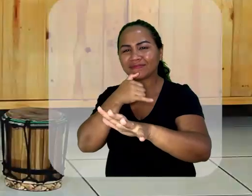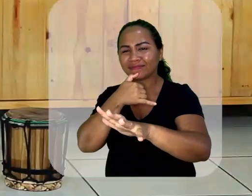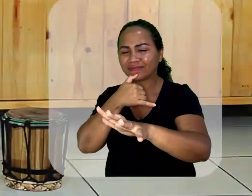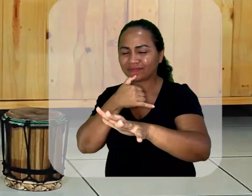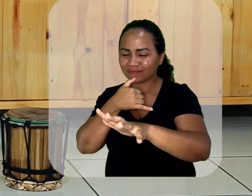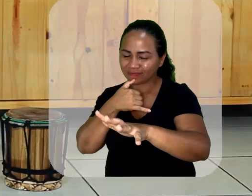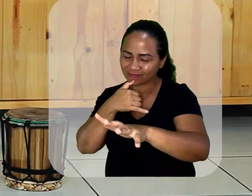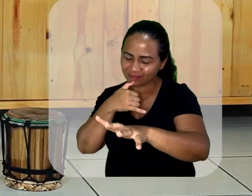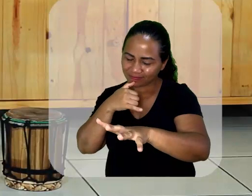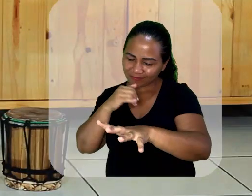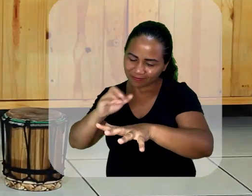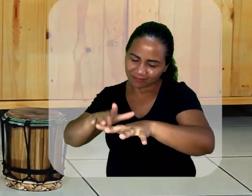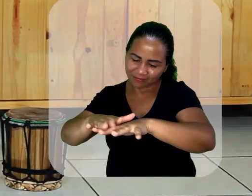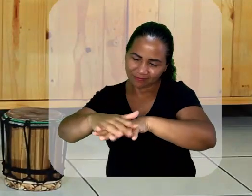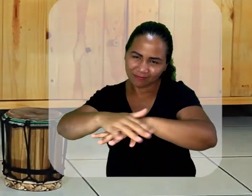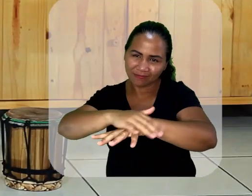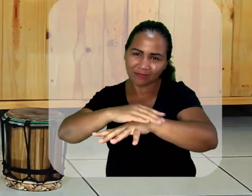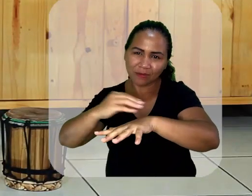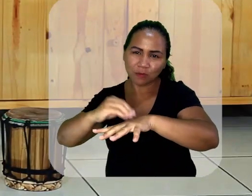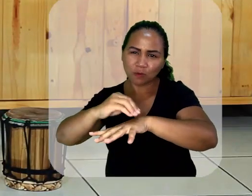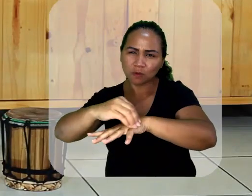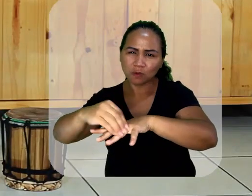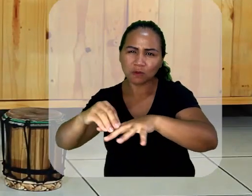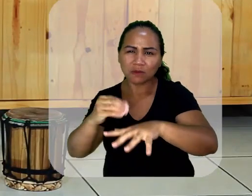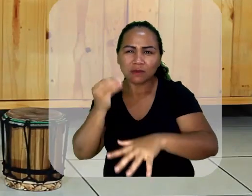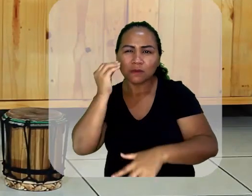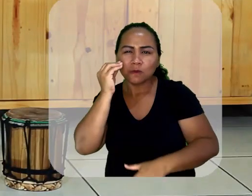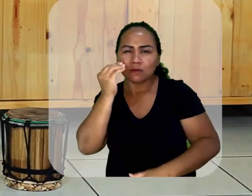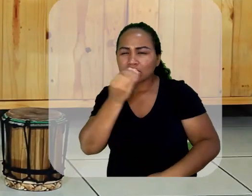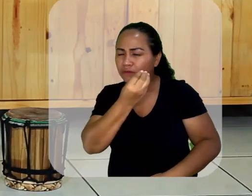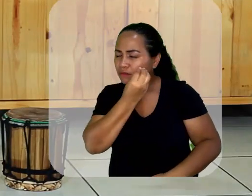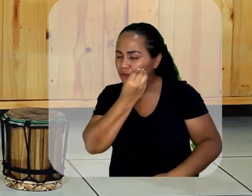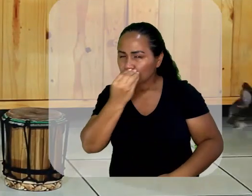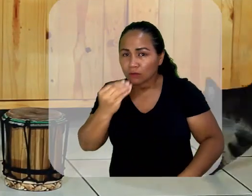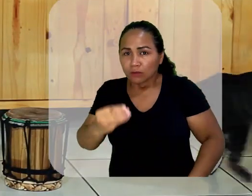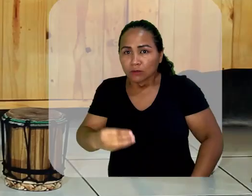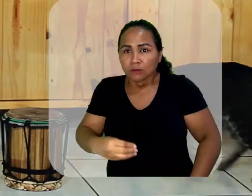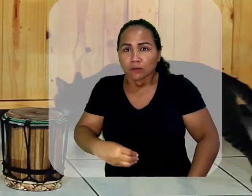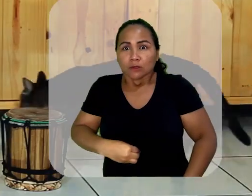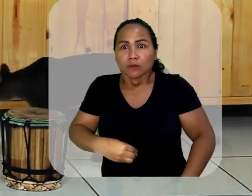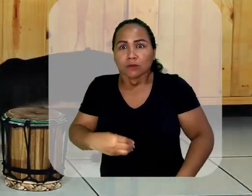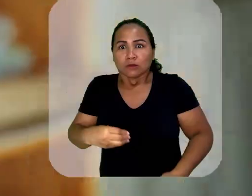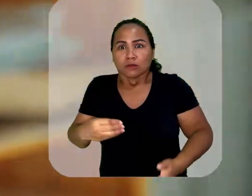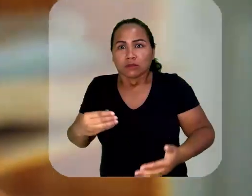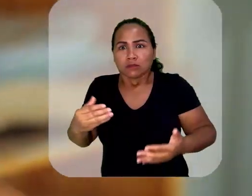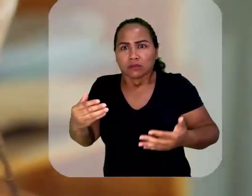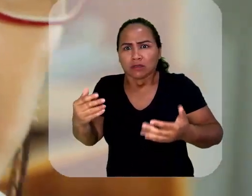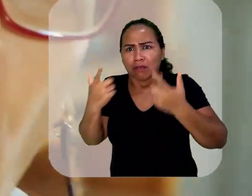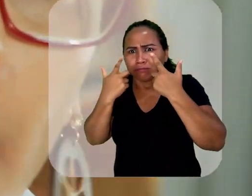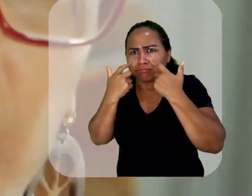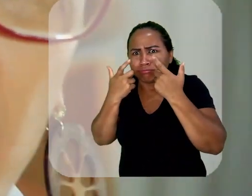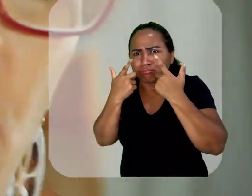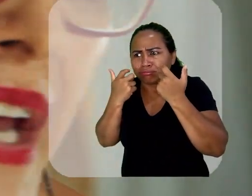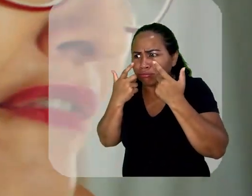Beijava meu umbigo com seus lábios finos, pálidos e frios e deixava-me em lágrimas de fogo e seguia